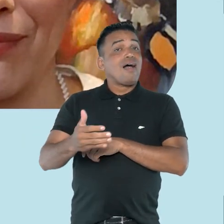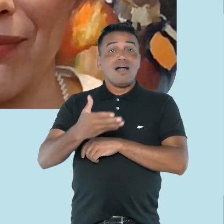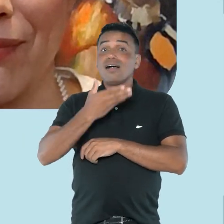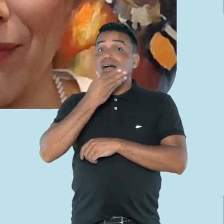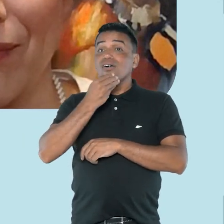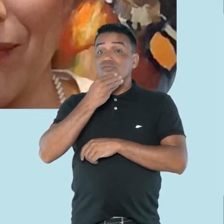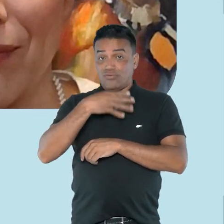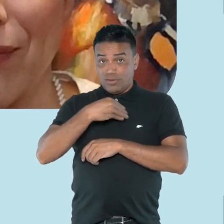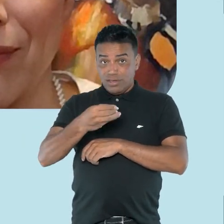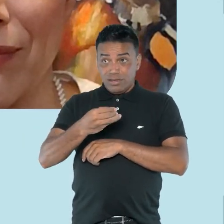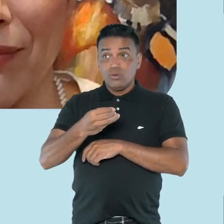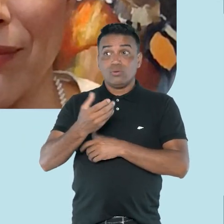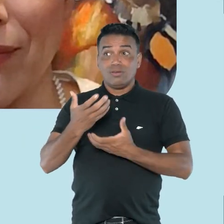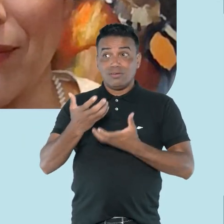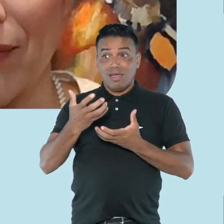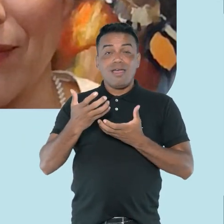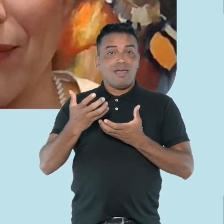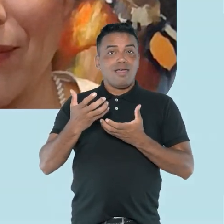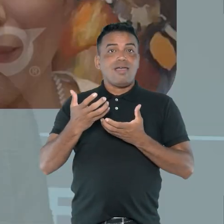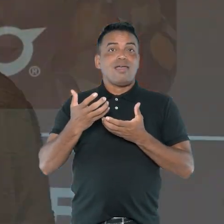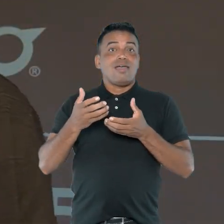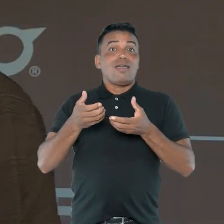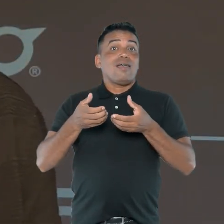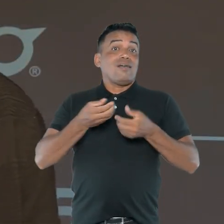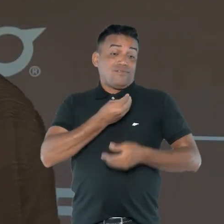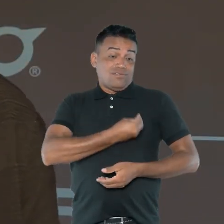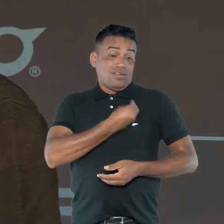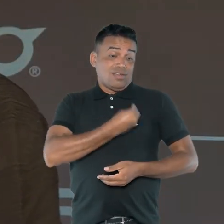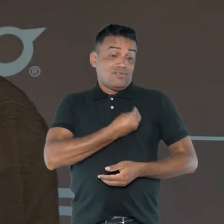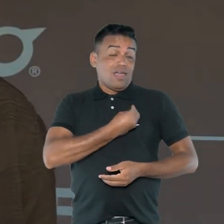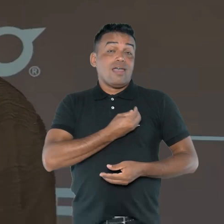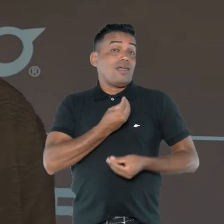um filho que quer sobreviver à mãe?